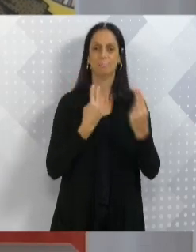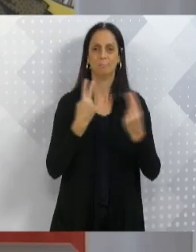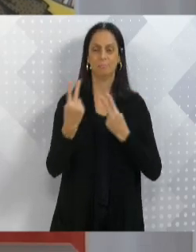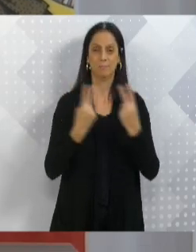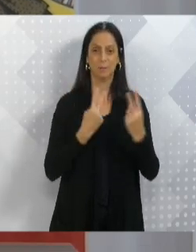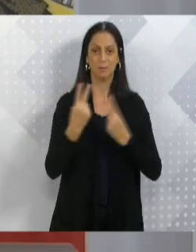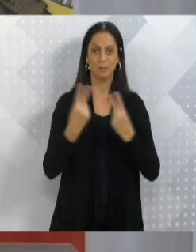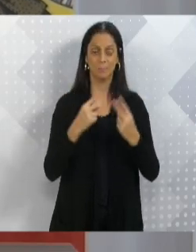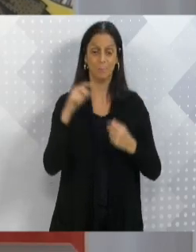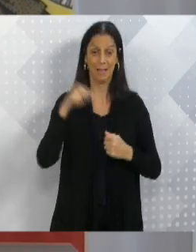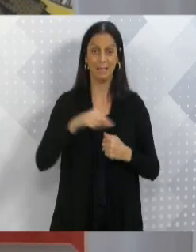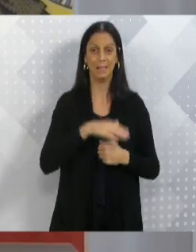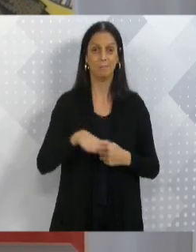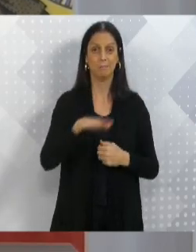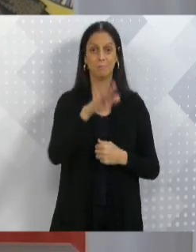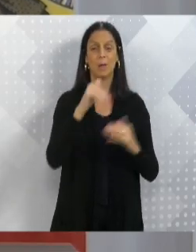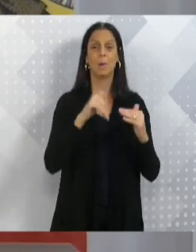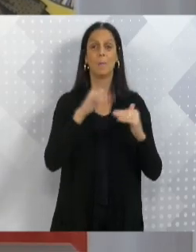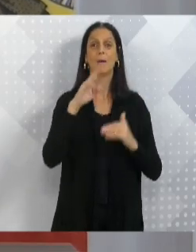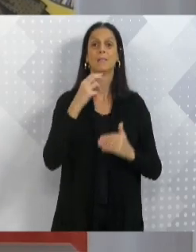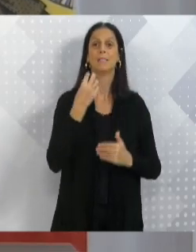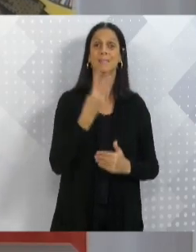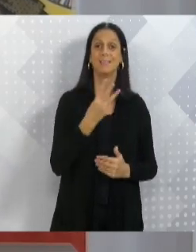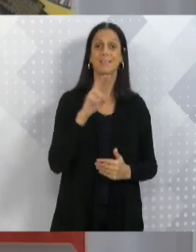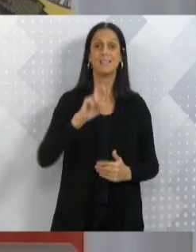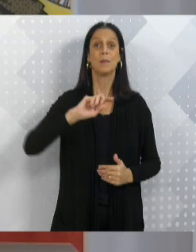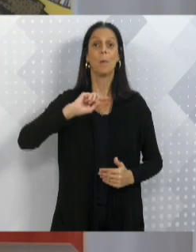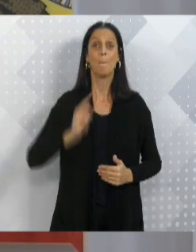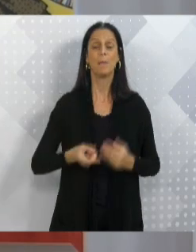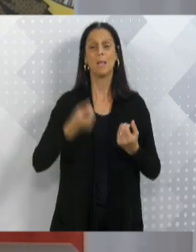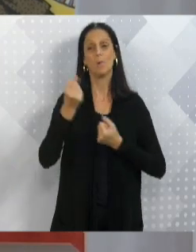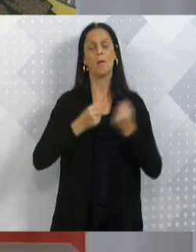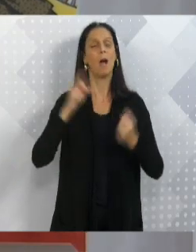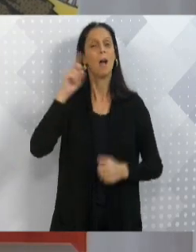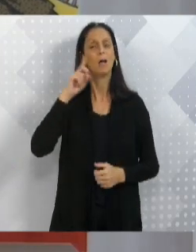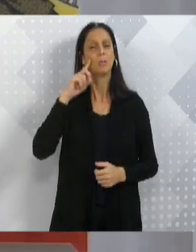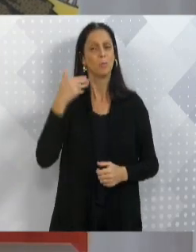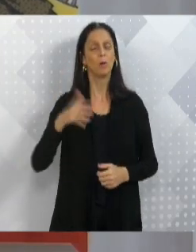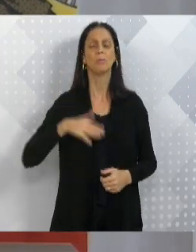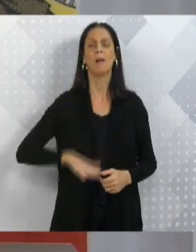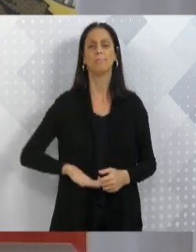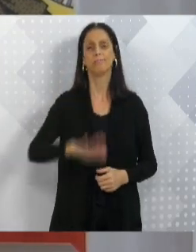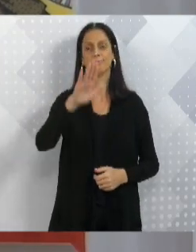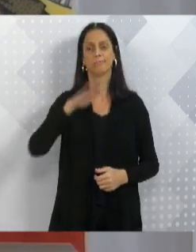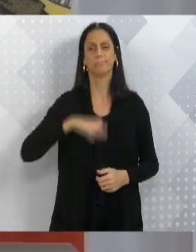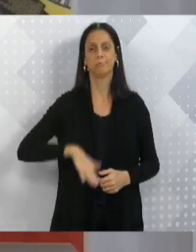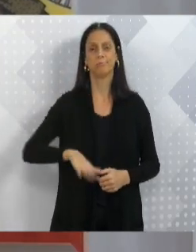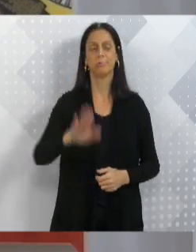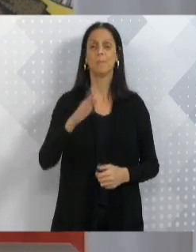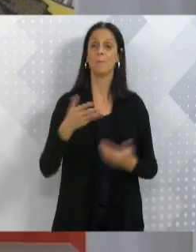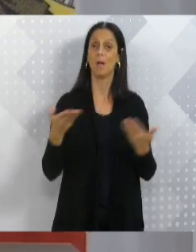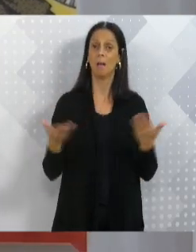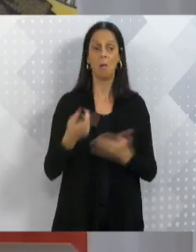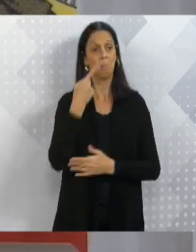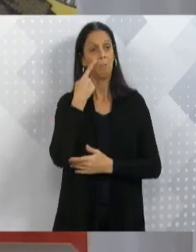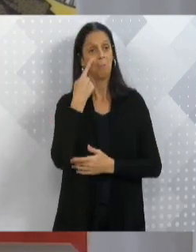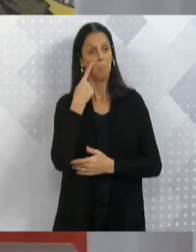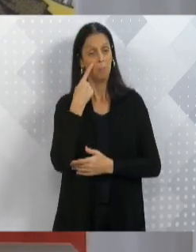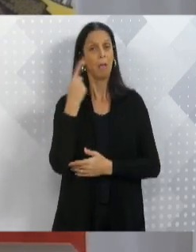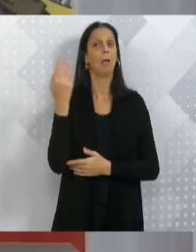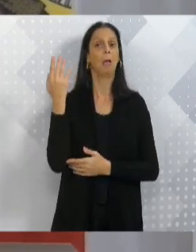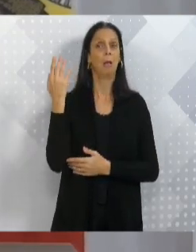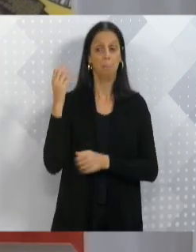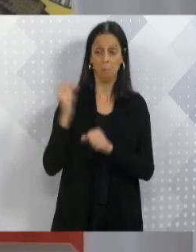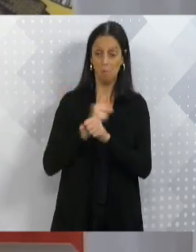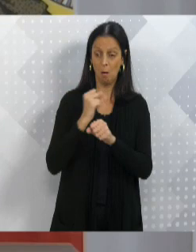Badenfurt passam mais de 35 mil veículos dia, e agora nós estamos vendo realmente aquela obra sair, não